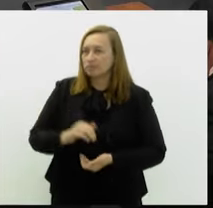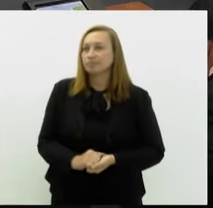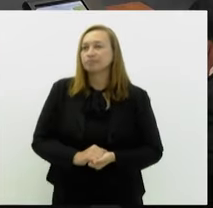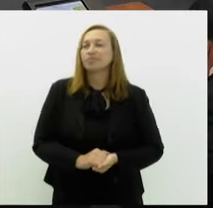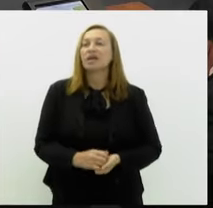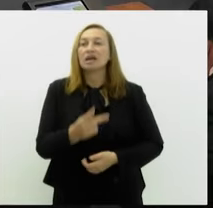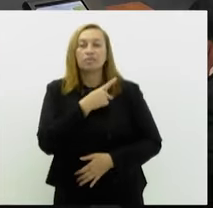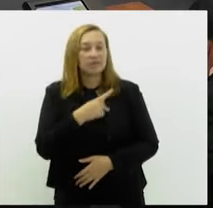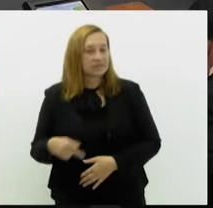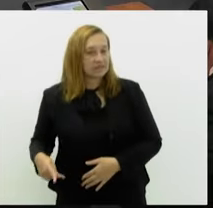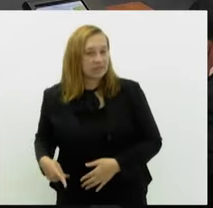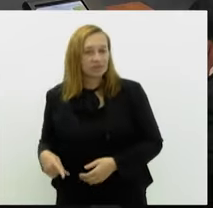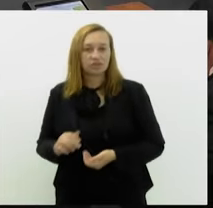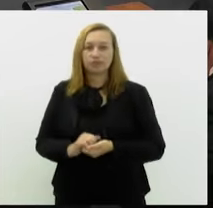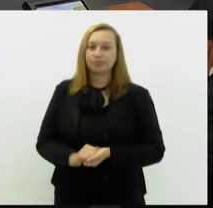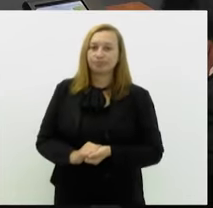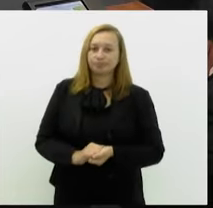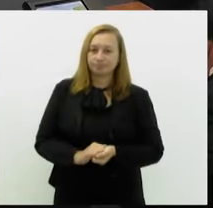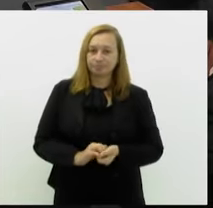Presidente,